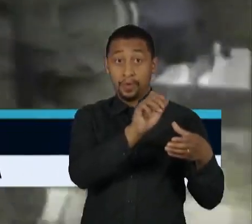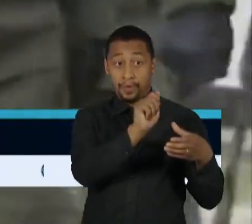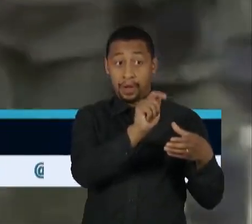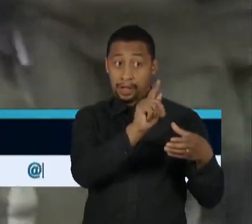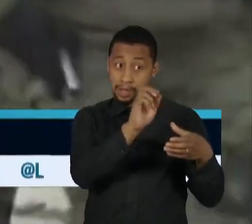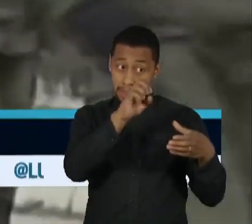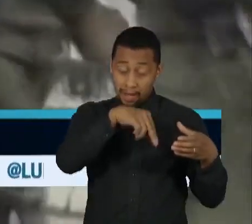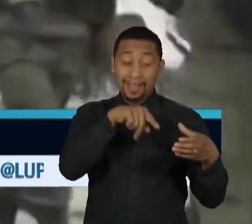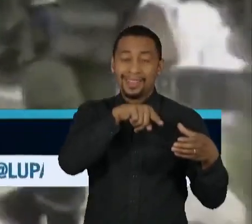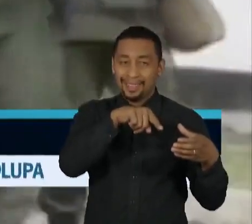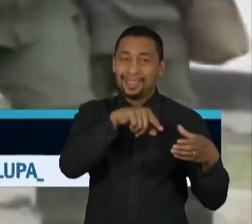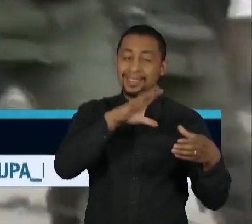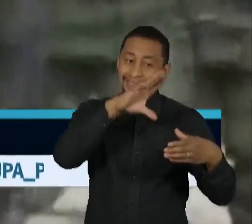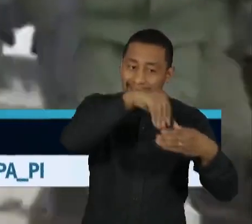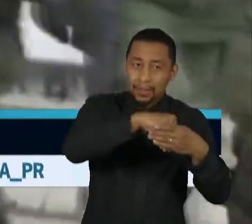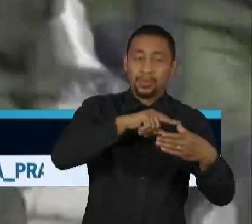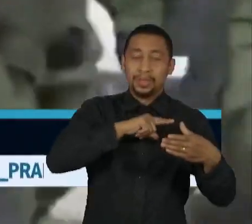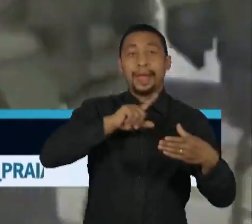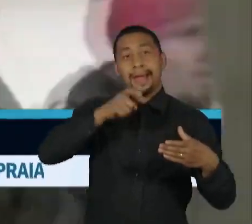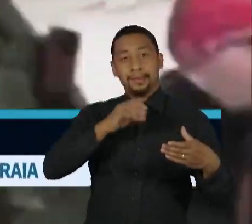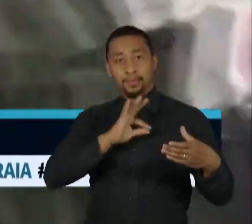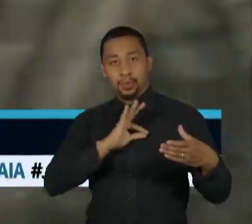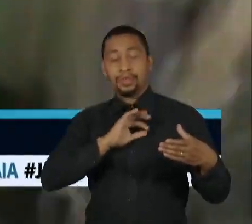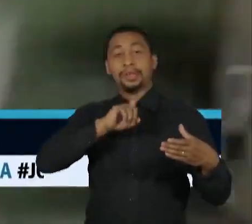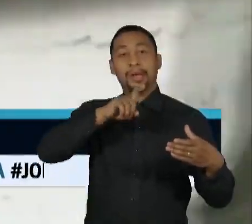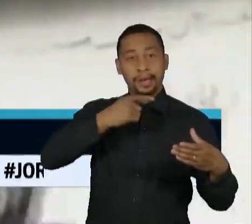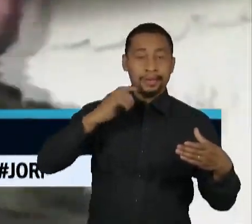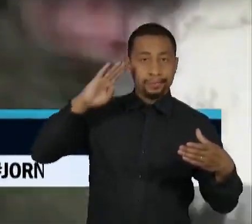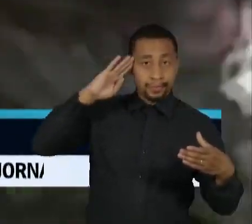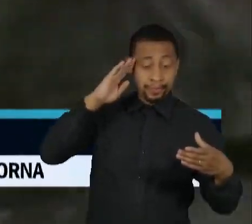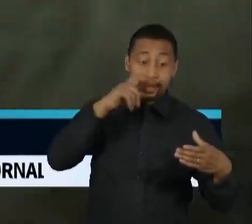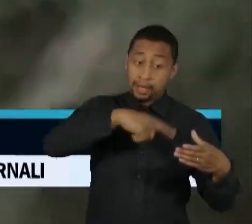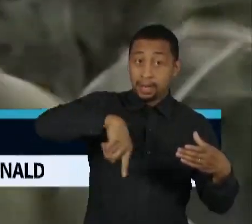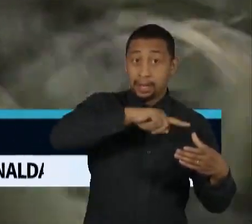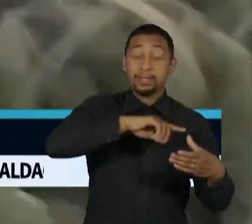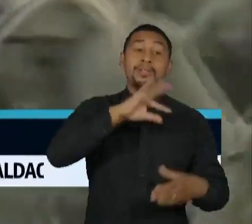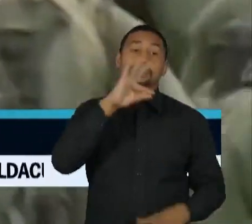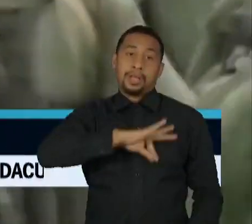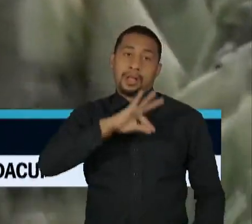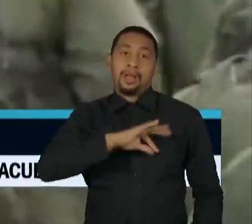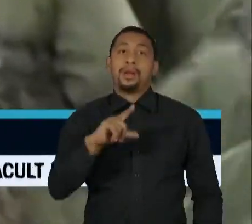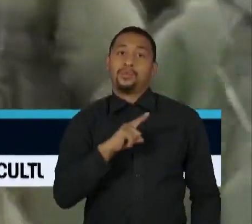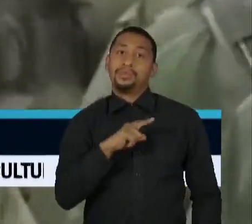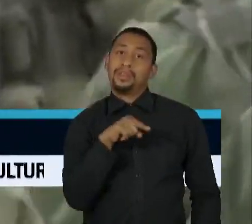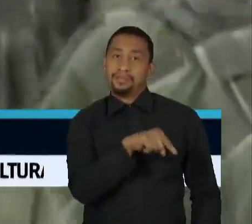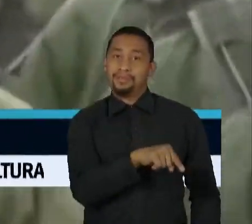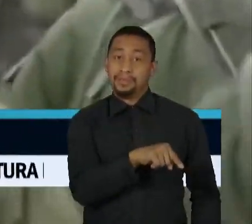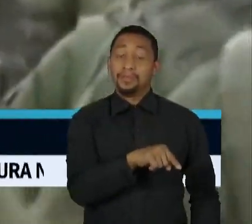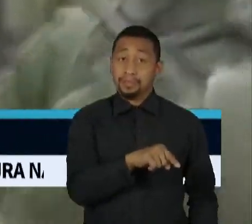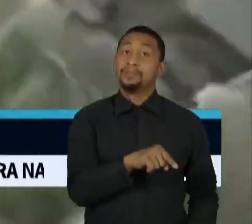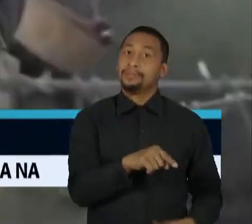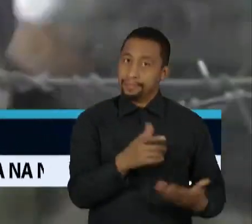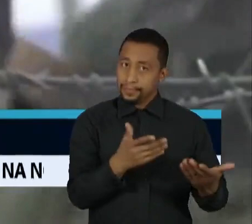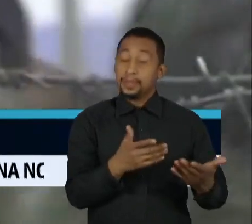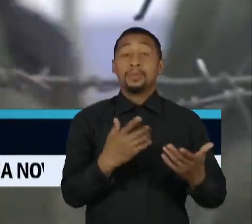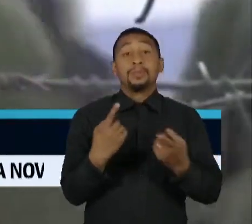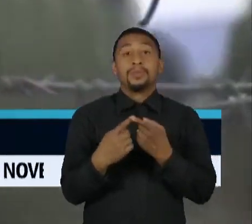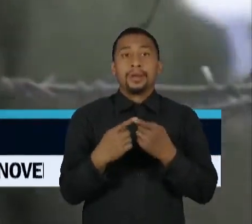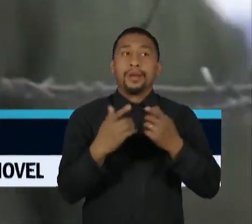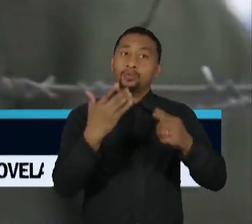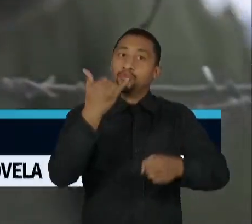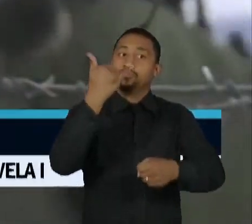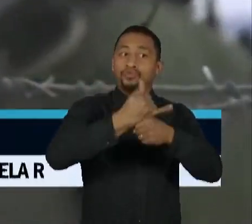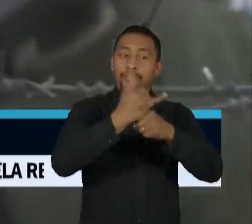carreira, quanto esses outros mercenários, eles são pagos. Então, o militar de carreira que recebe, ele está sujeito a uma estrutura militar, cujo